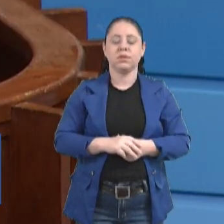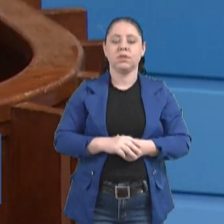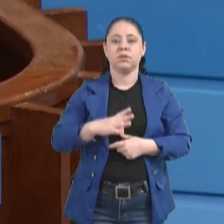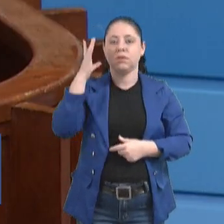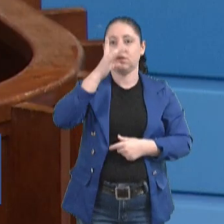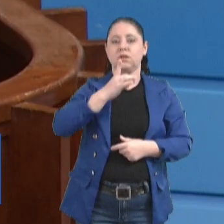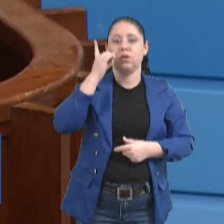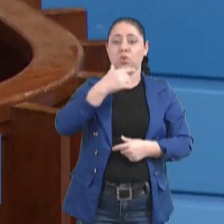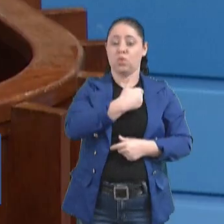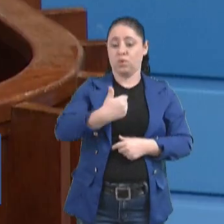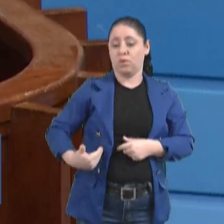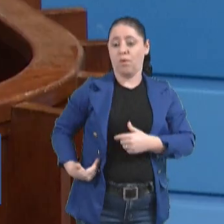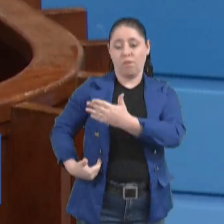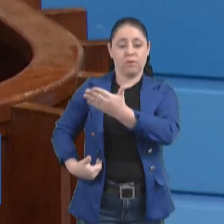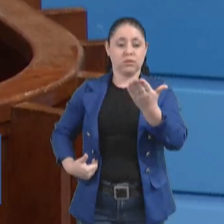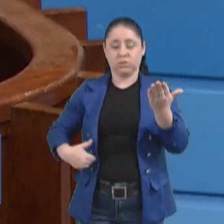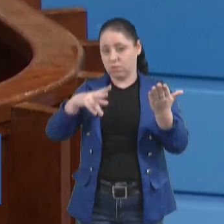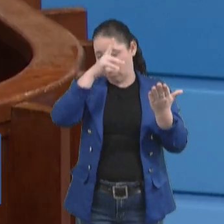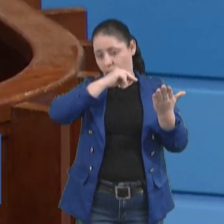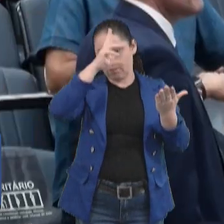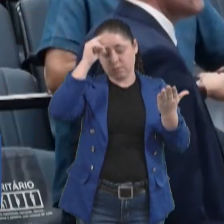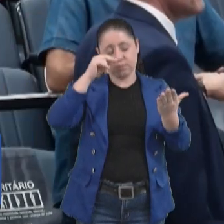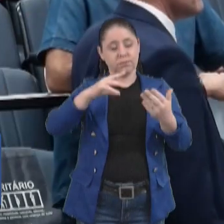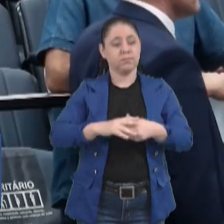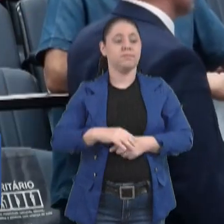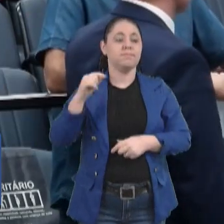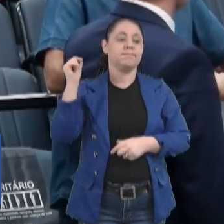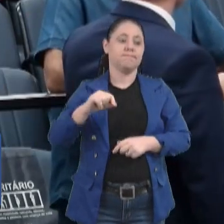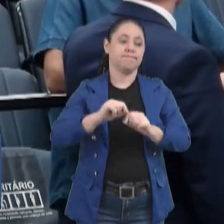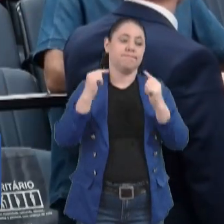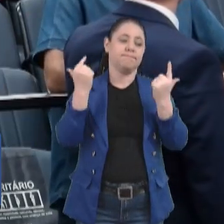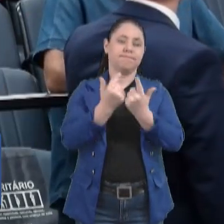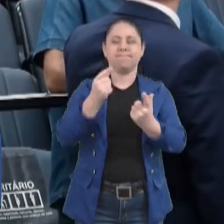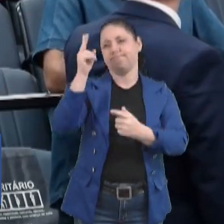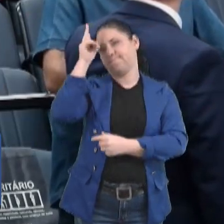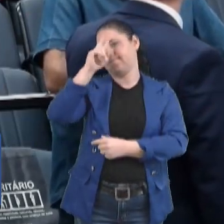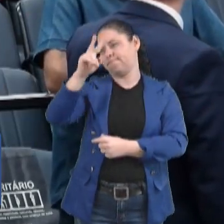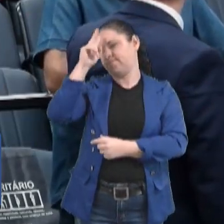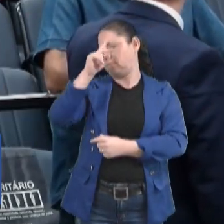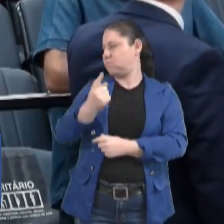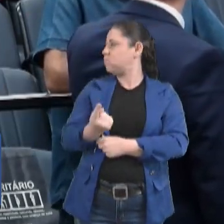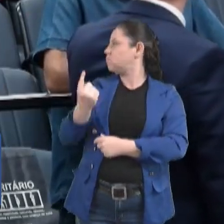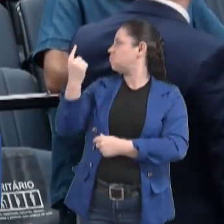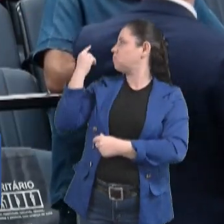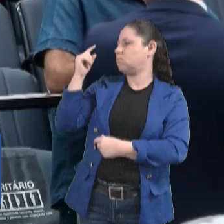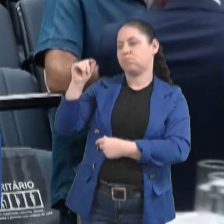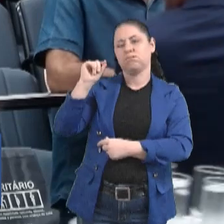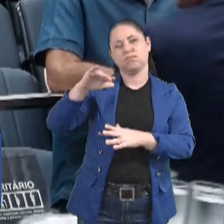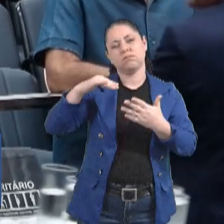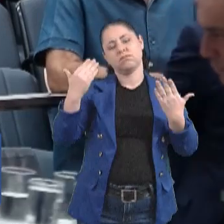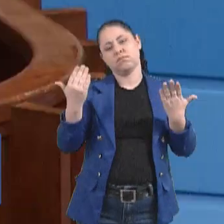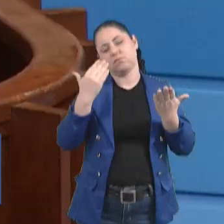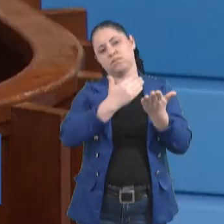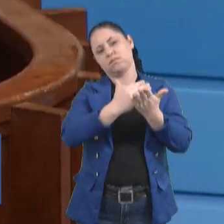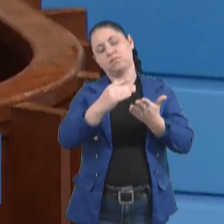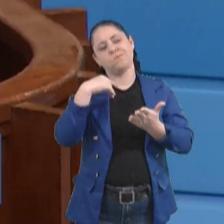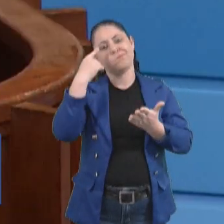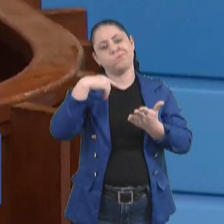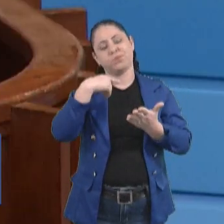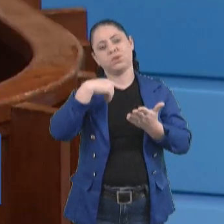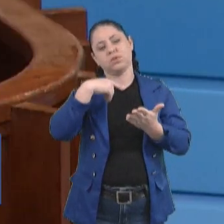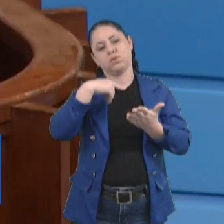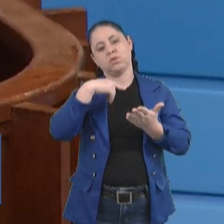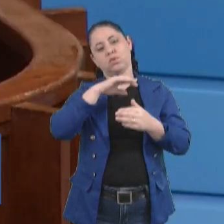parlamentares, governadores, prefeitos, nessa casa. Lembro-me que, quando iniciei minha carreira